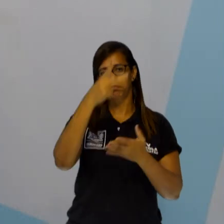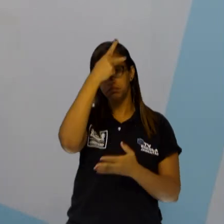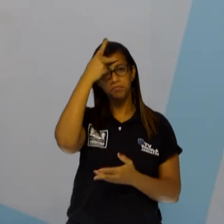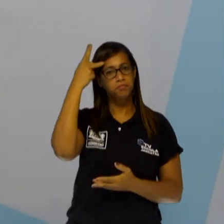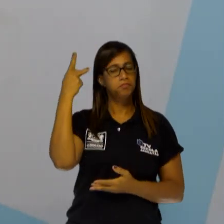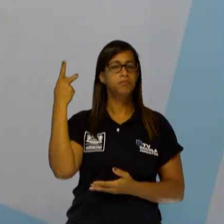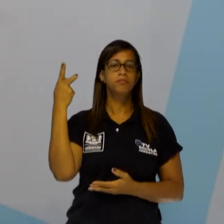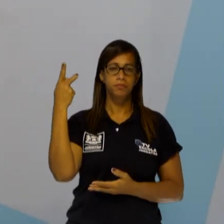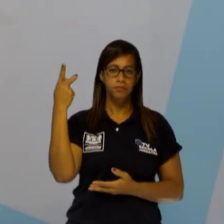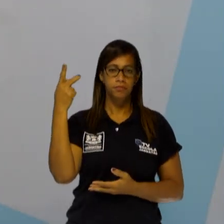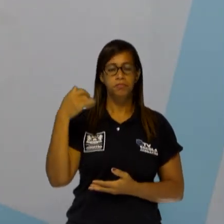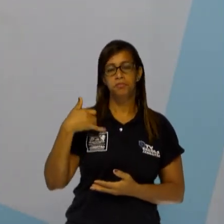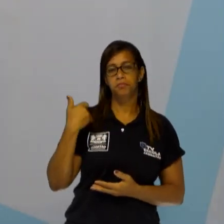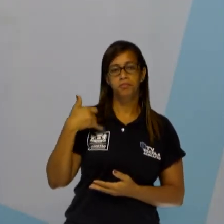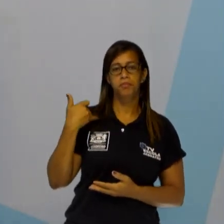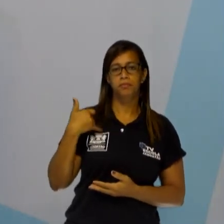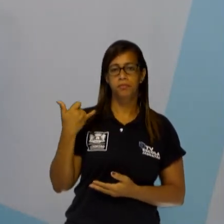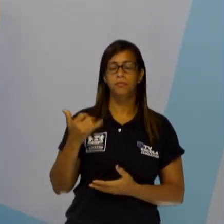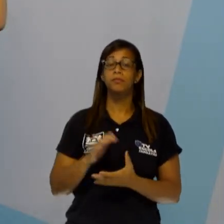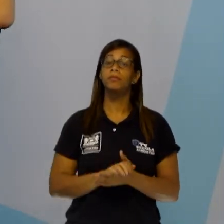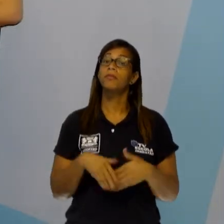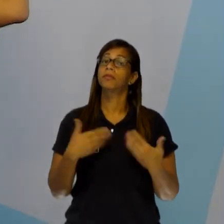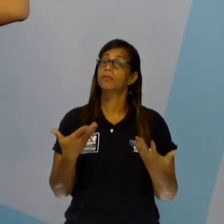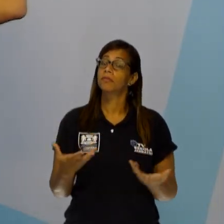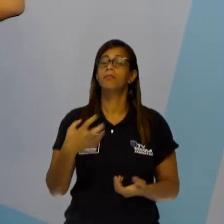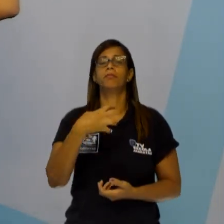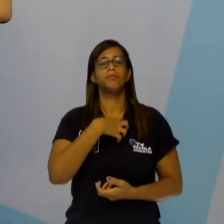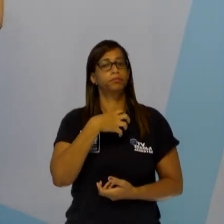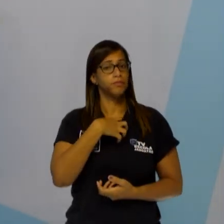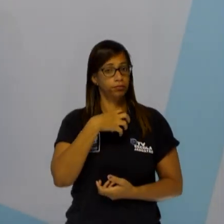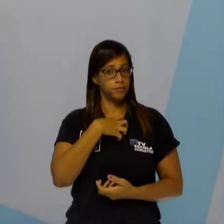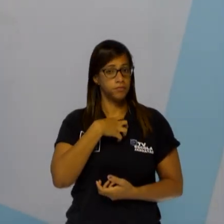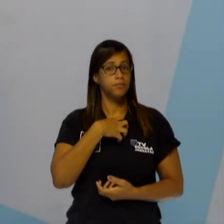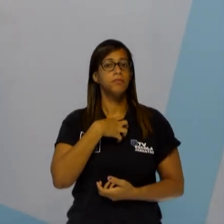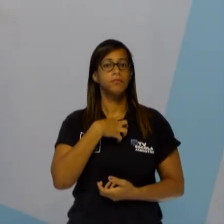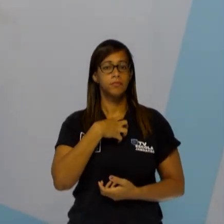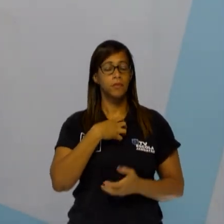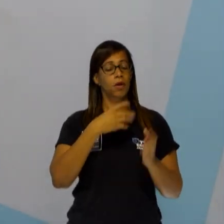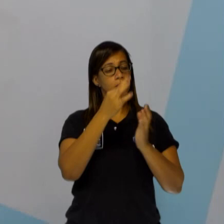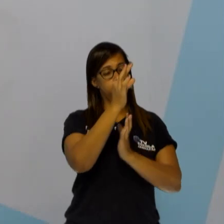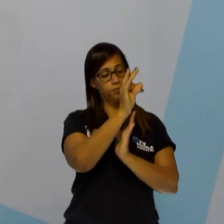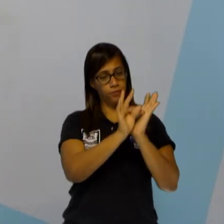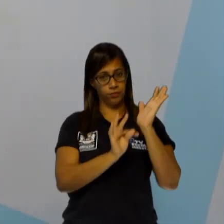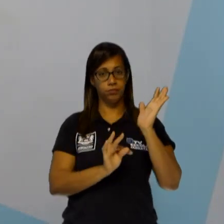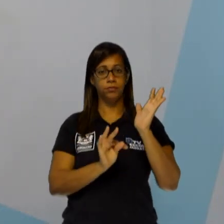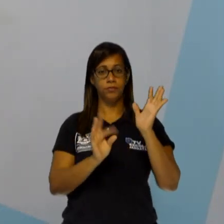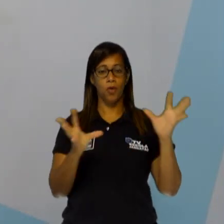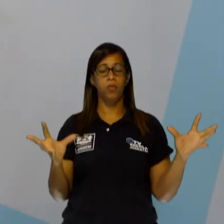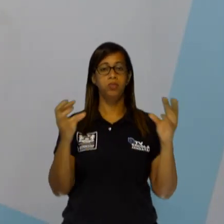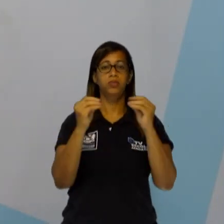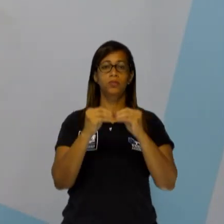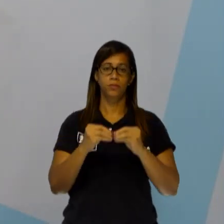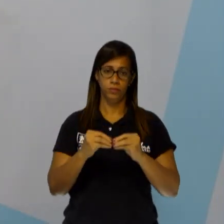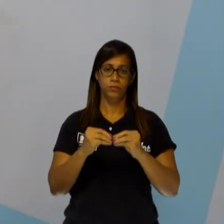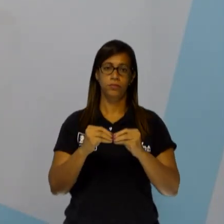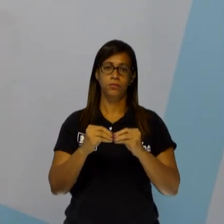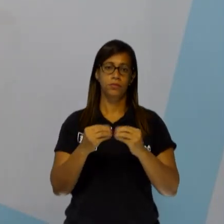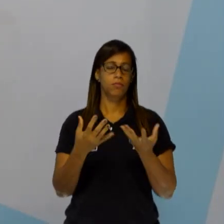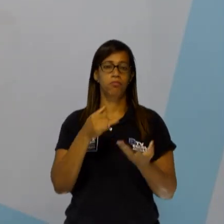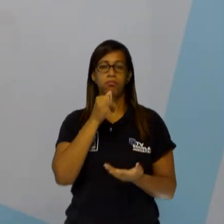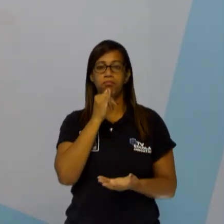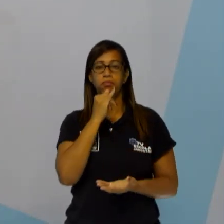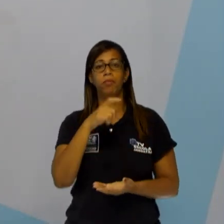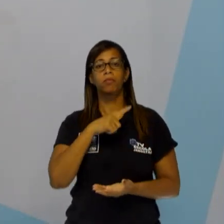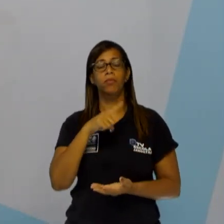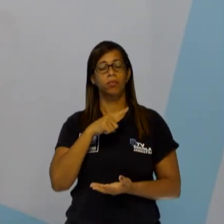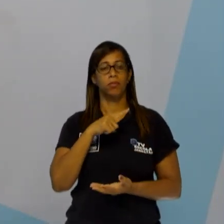etária. Bom, então pessoal, dá pra gente sentir que esse texto é uma resenha, né? Vamos lembrar o que é uma resenha crítica? A resenha é quando eu